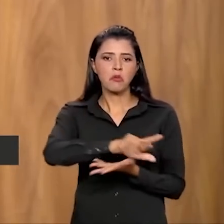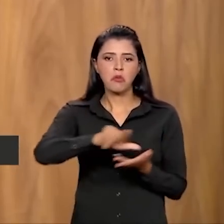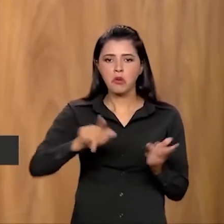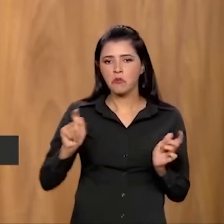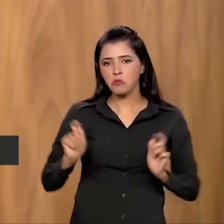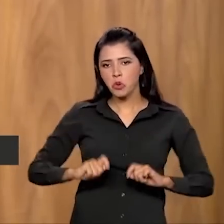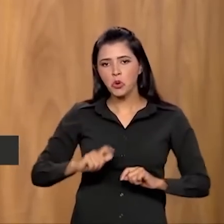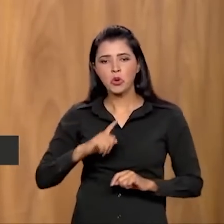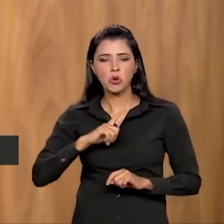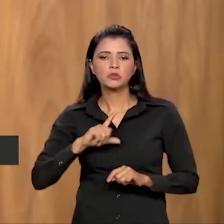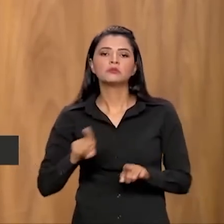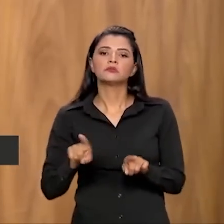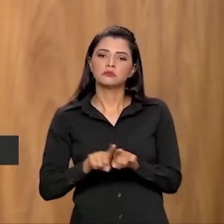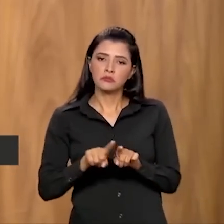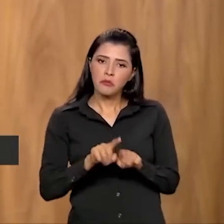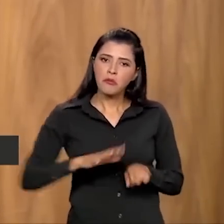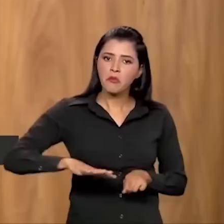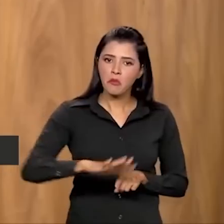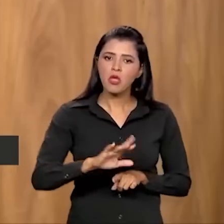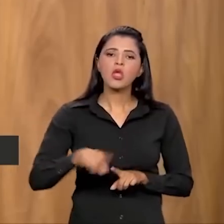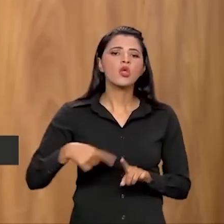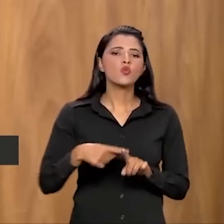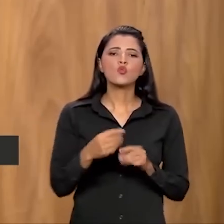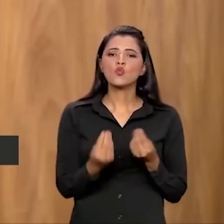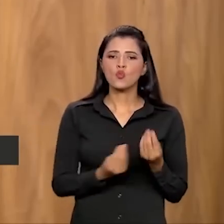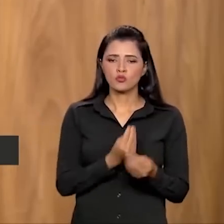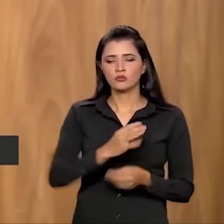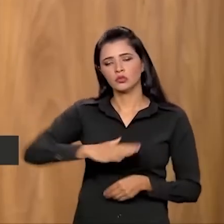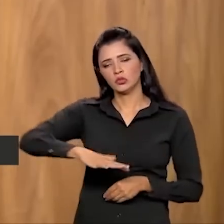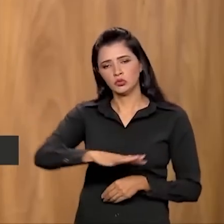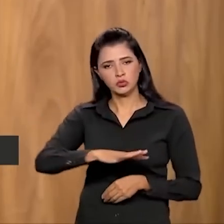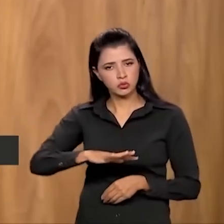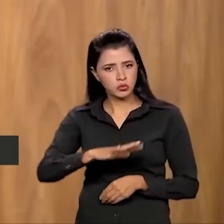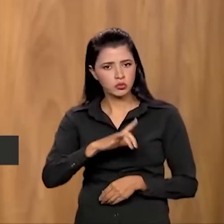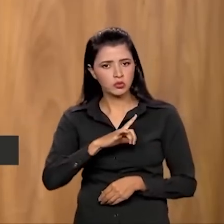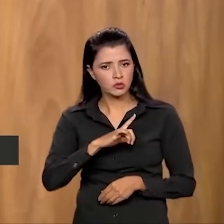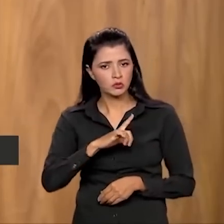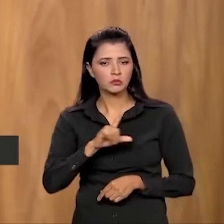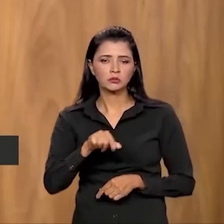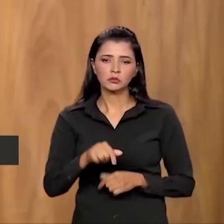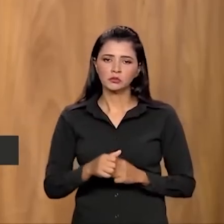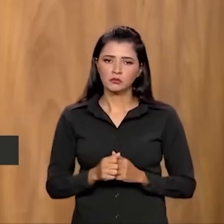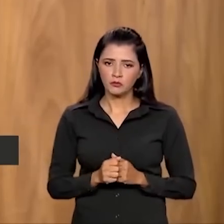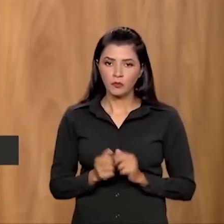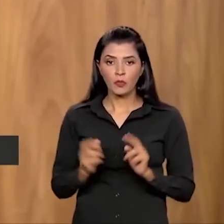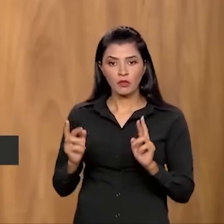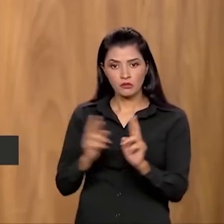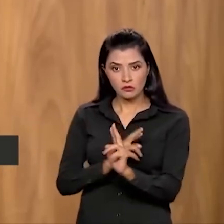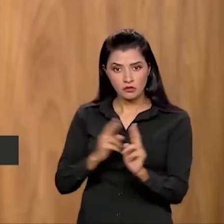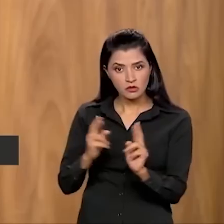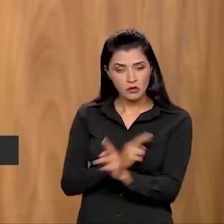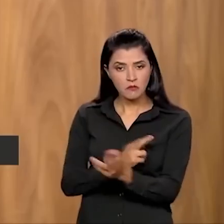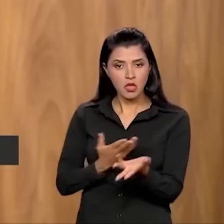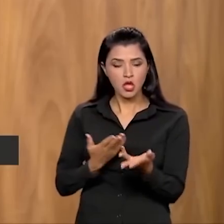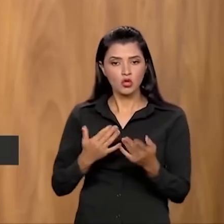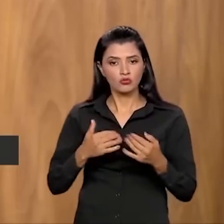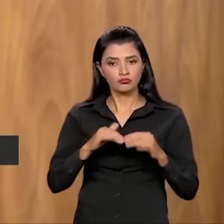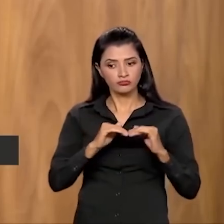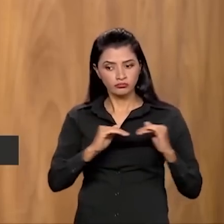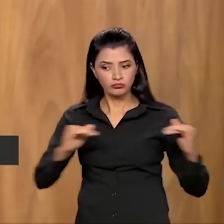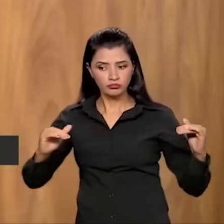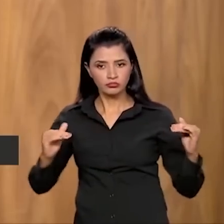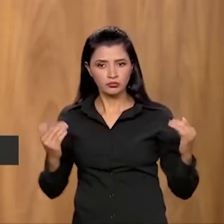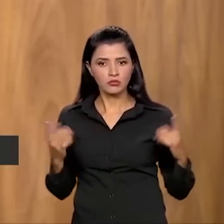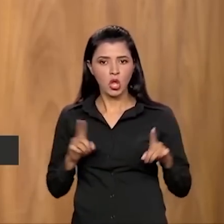possa abranger, além disso, as áreas de um relacionamento horizontal entre